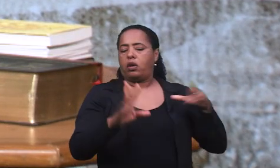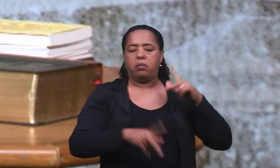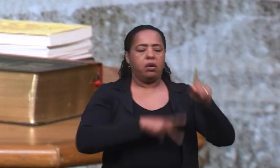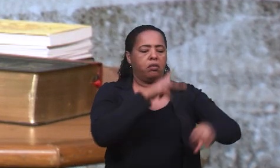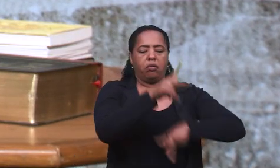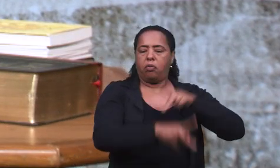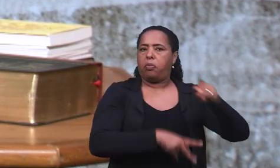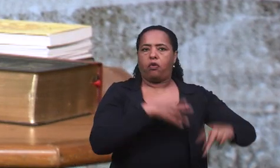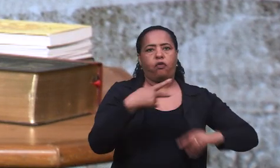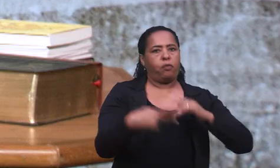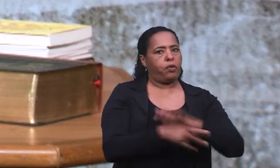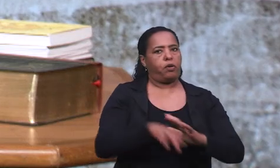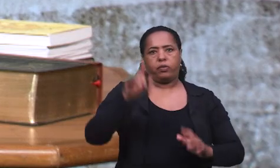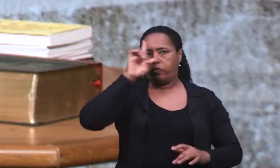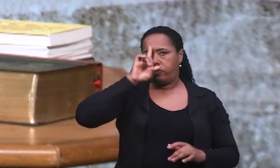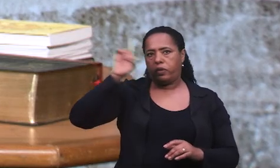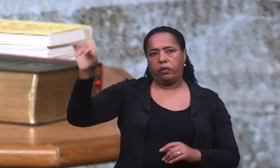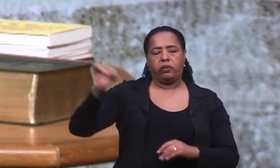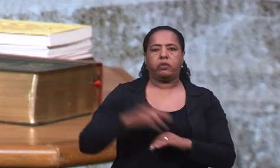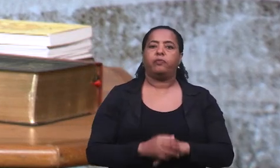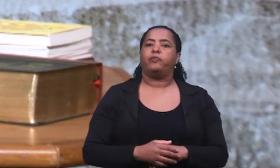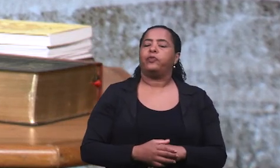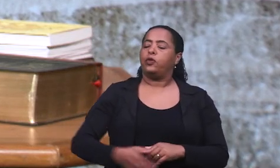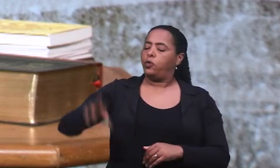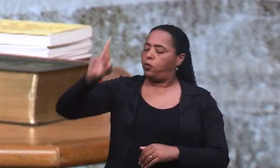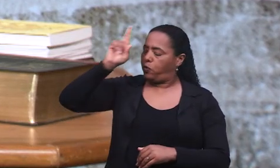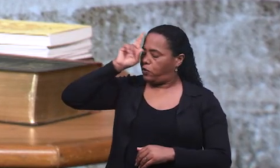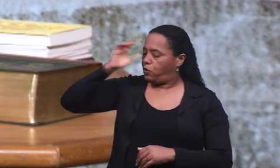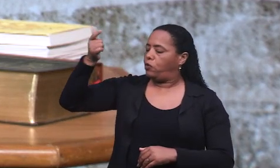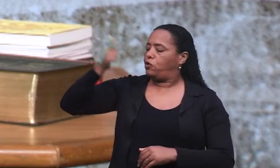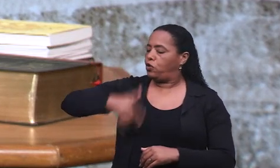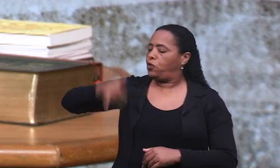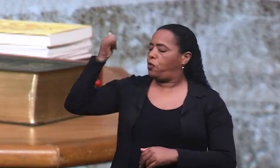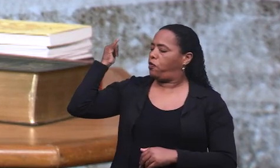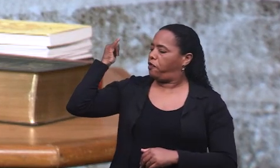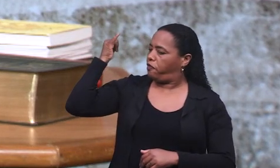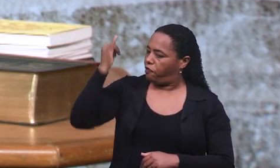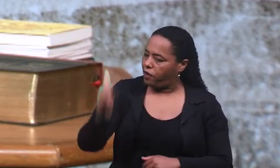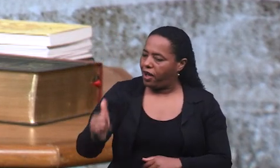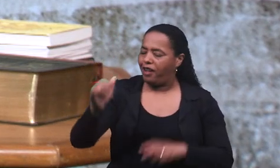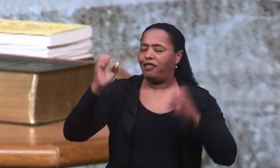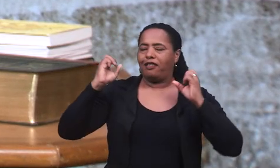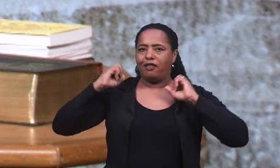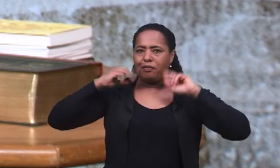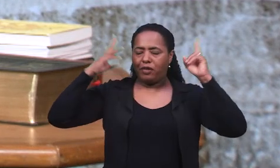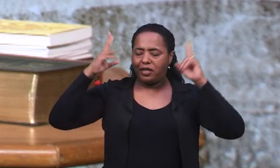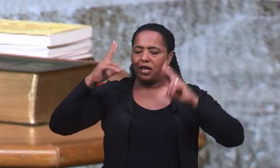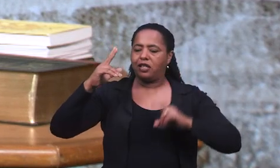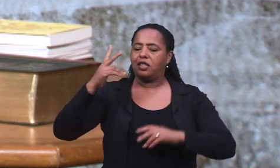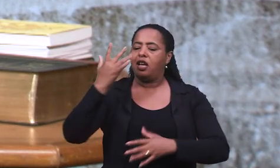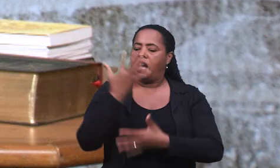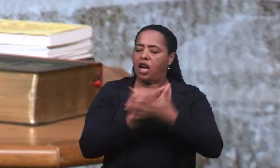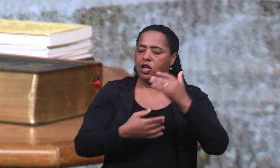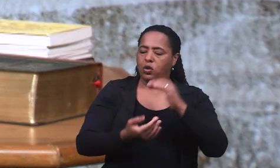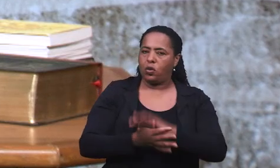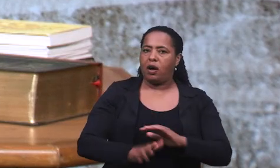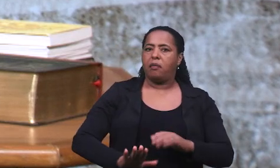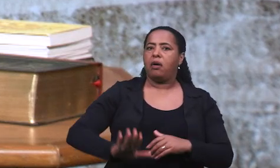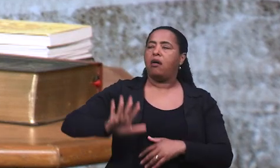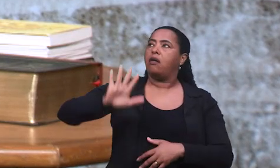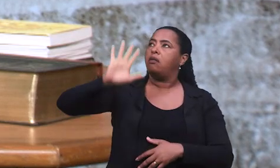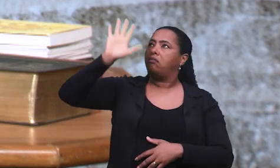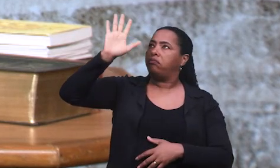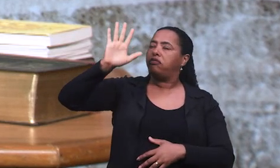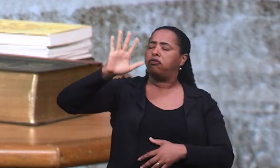Israel. Então disse o Senhor a Moisés: estende a tua mão para o céu e